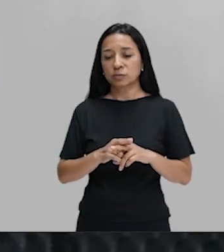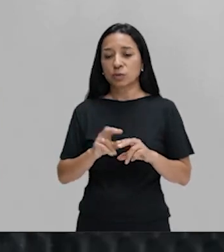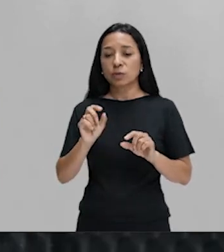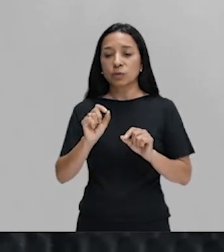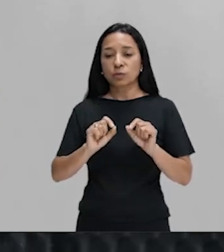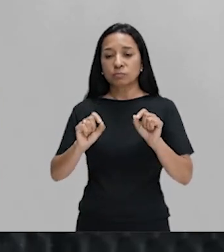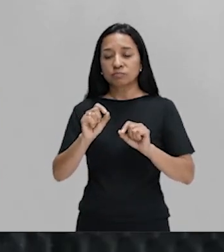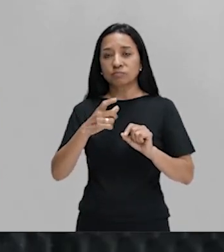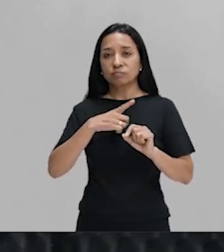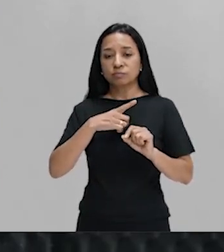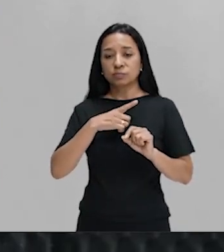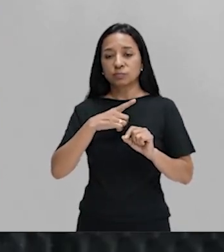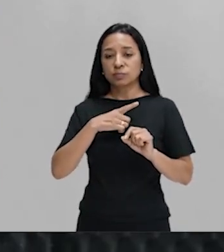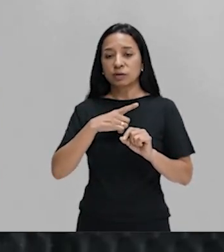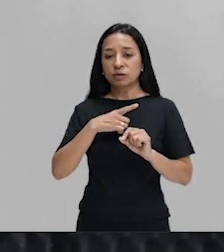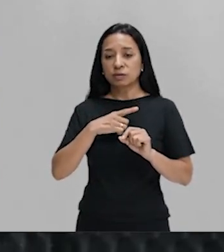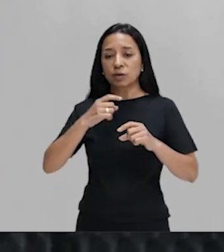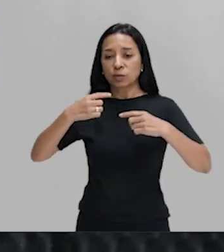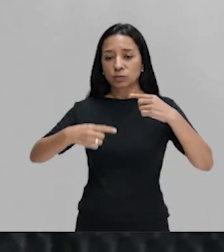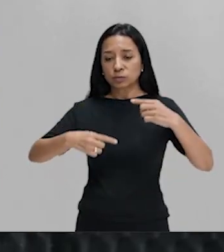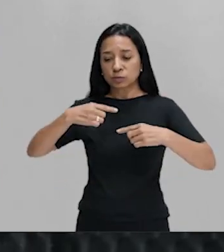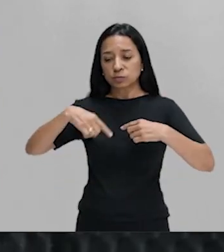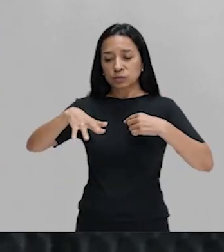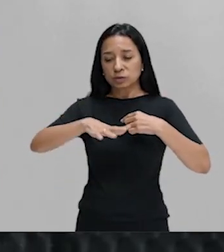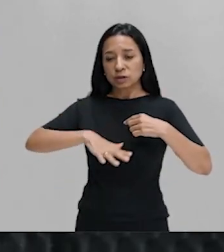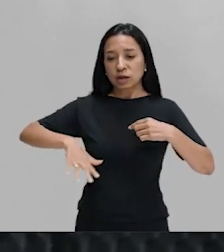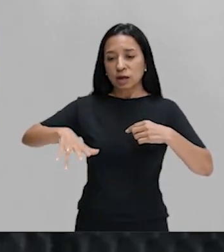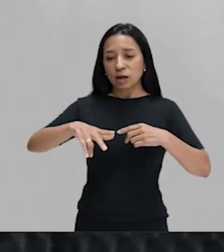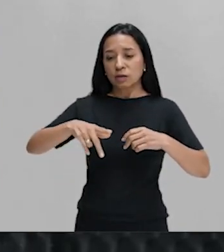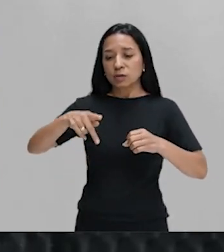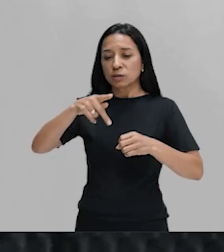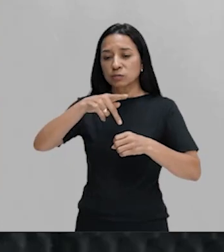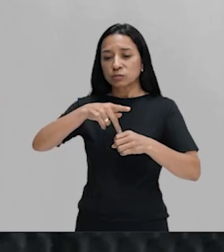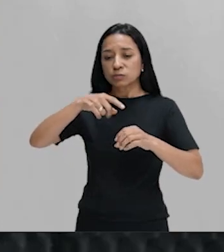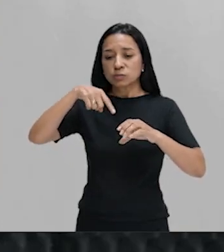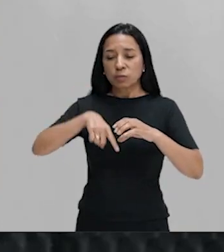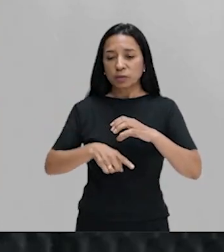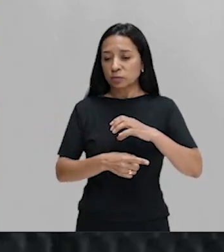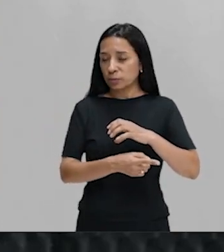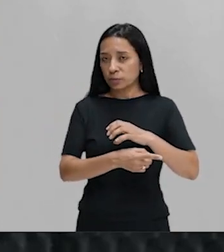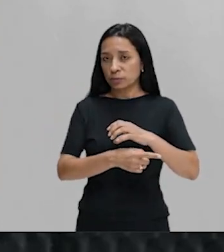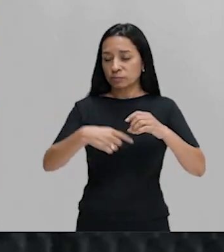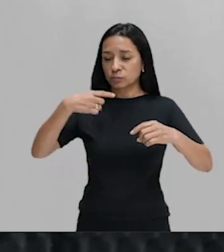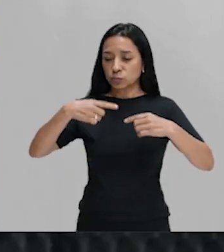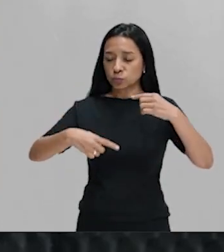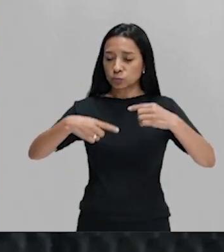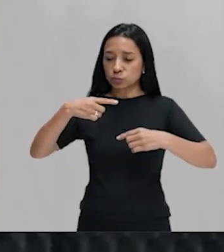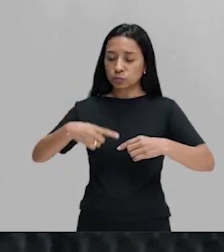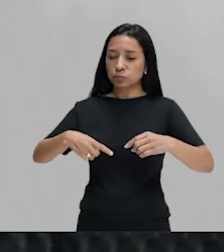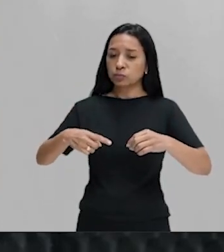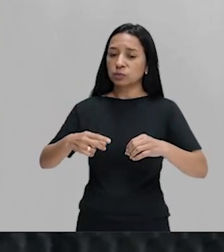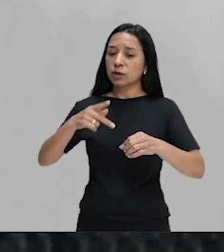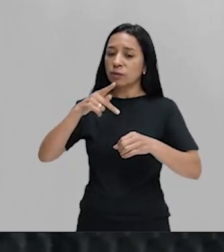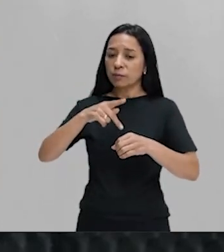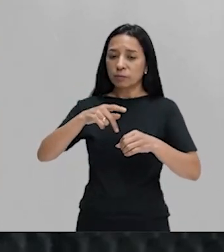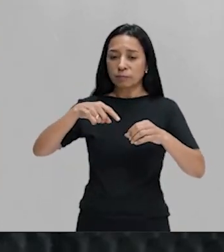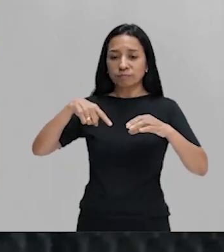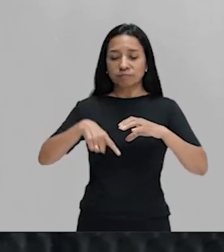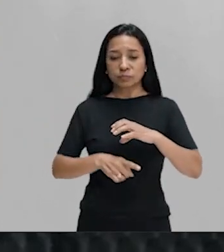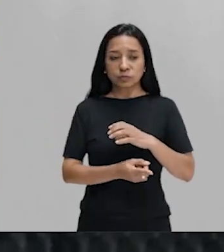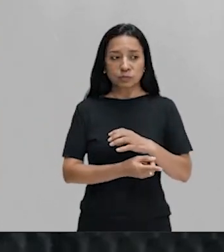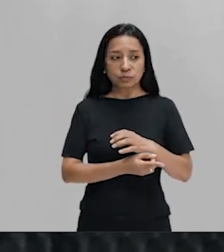chamadas áreas petrolíferas. Ou seja, a disputa pelo petróleo, a necessidade de